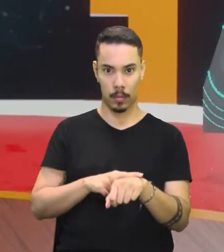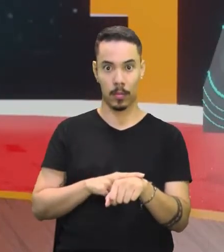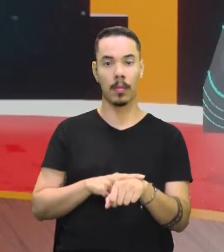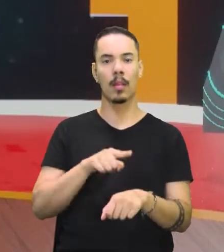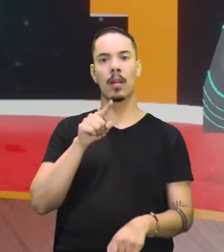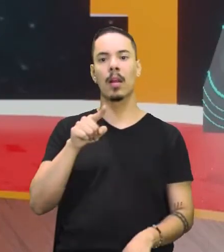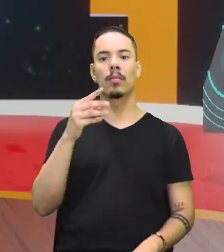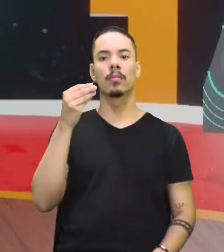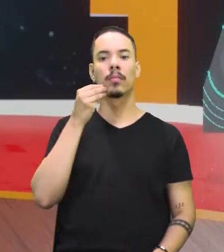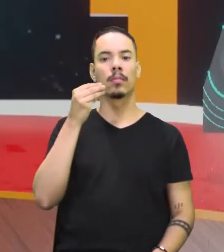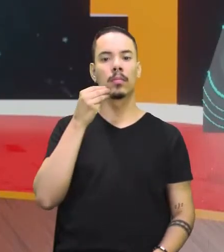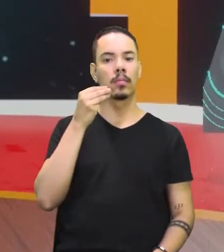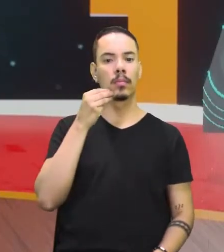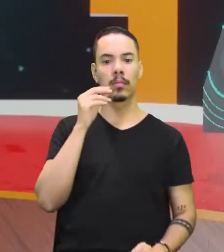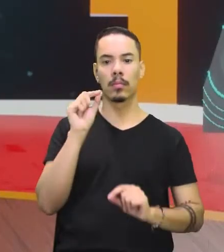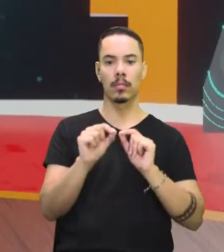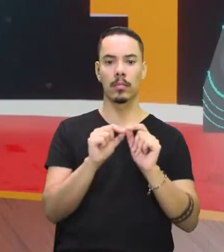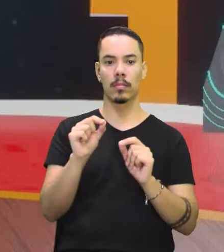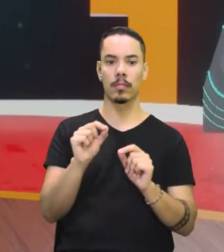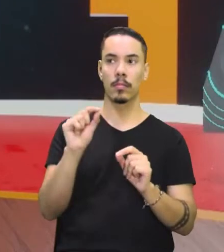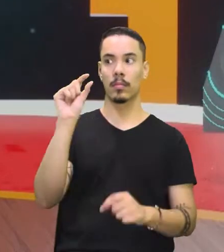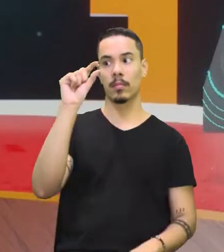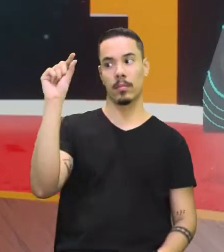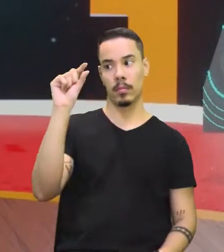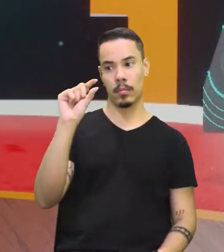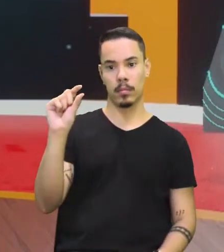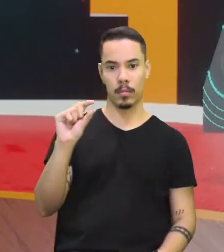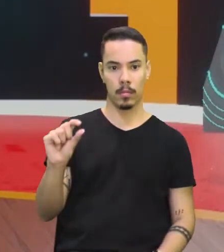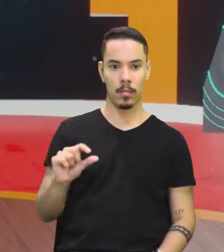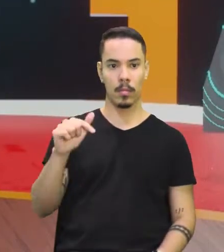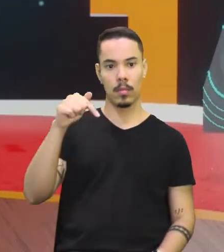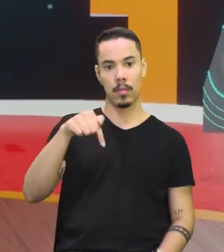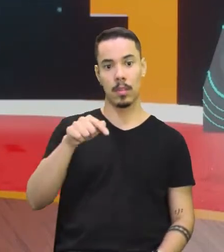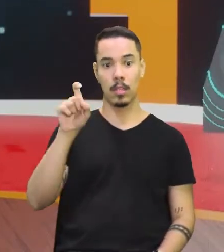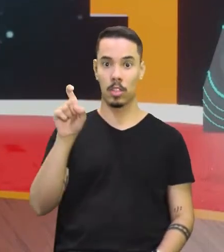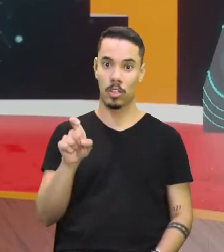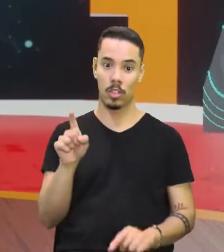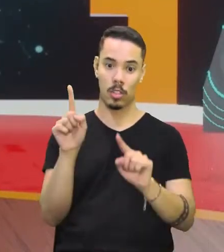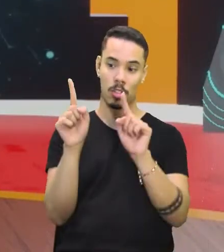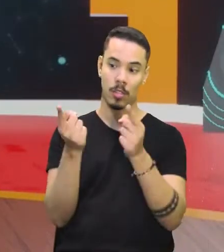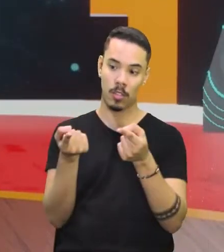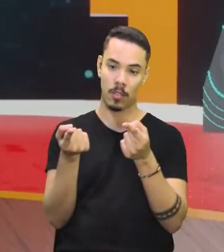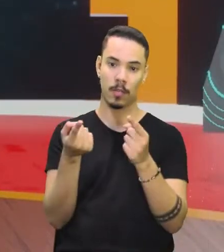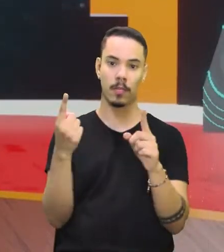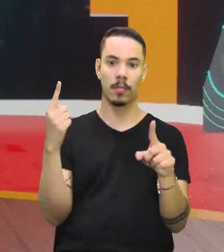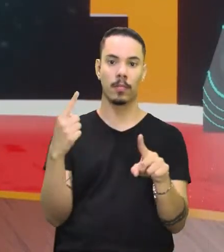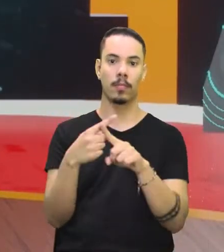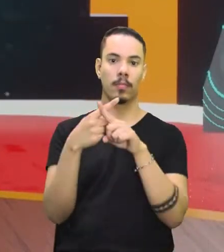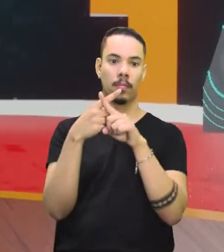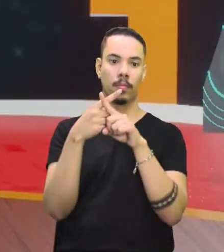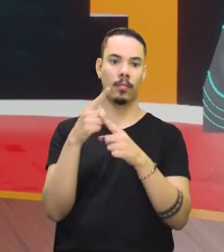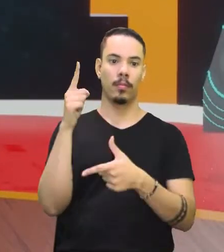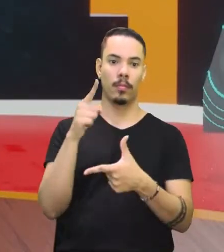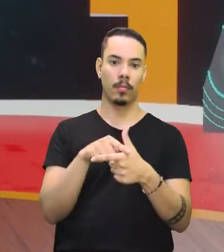vai testando as alternativas. Pega lá o Q de X, Como a gente sempre falou, multiplica né? pelo divisor, soma com o resto. Se